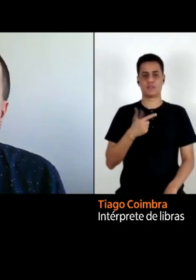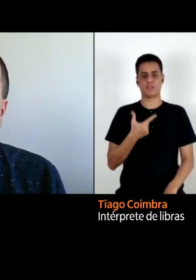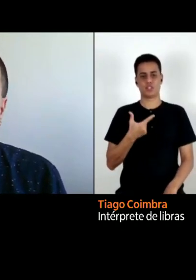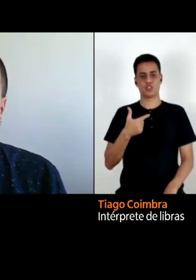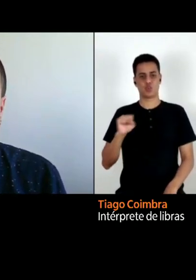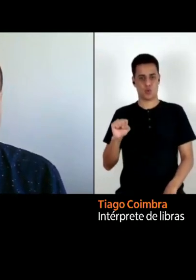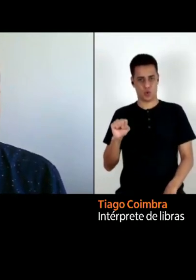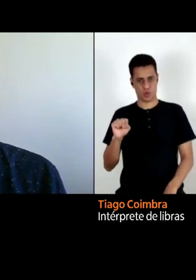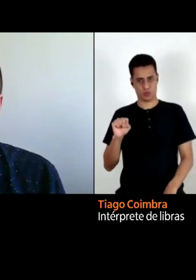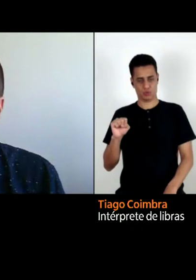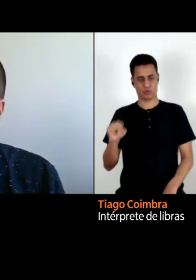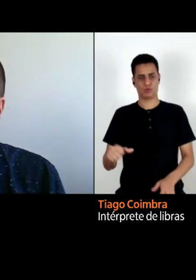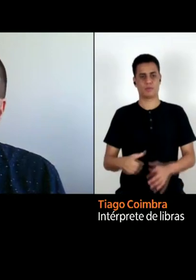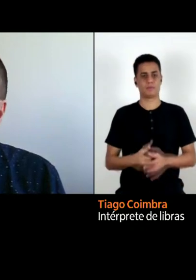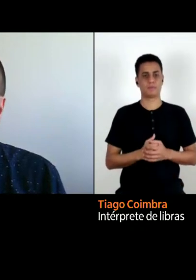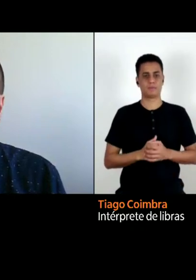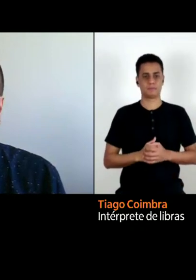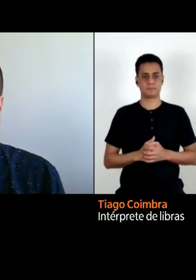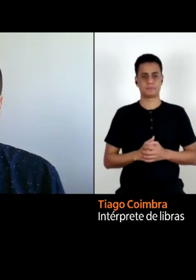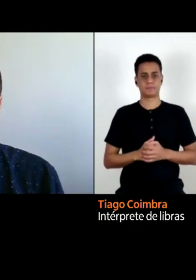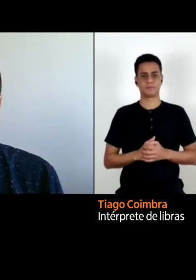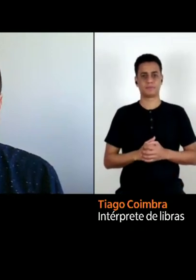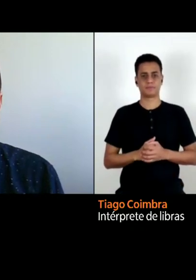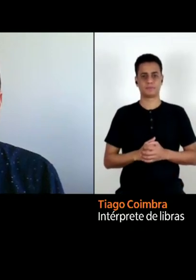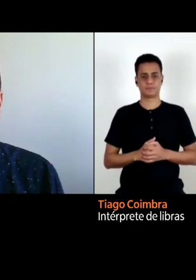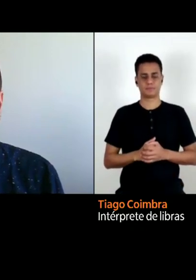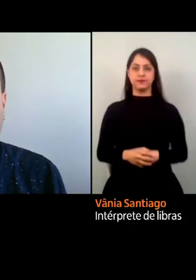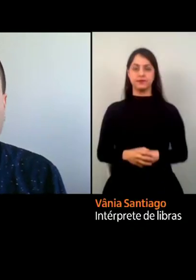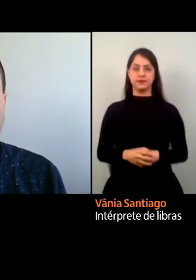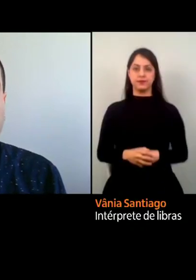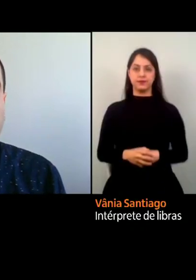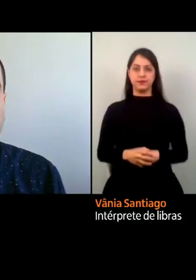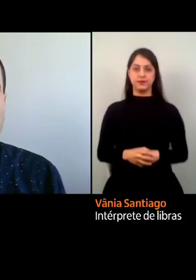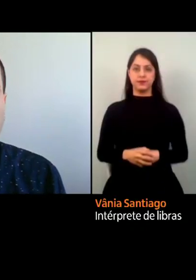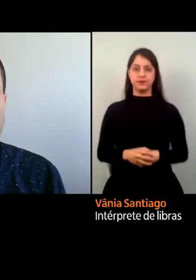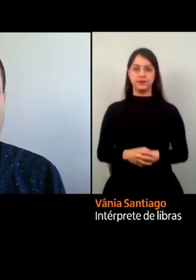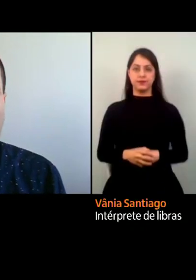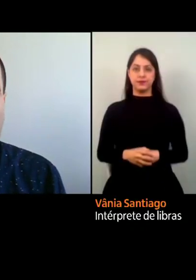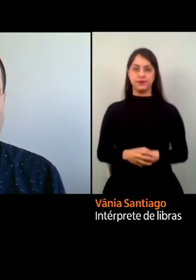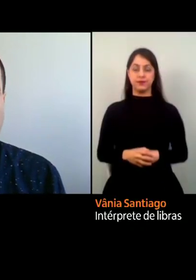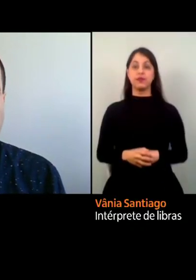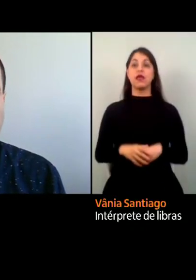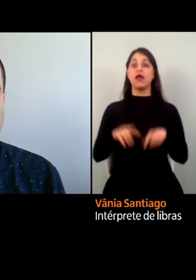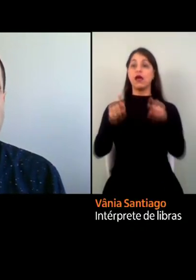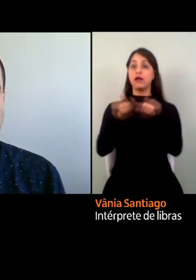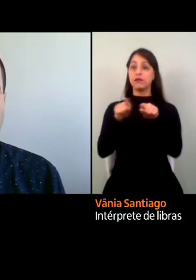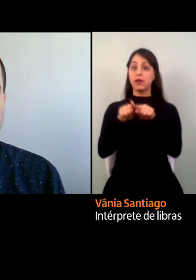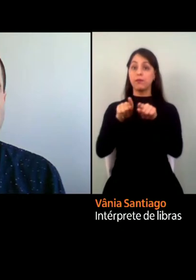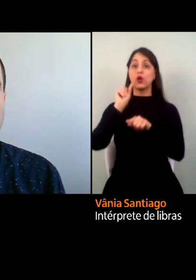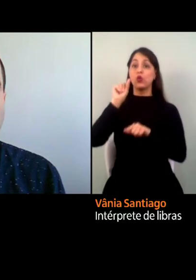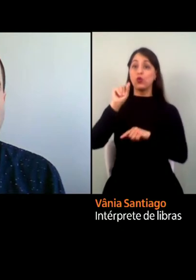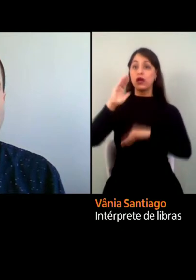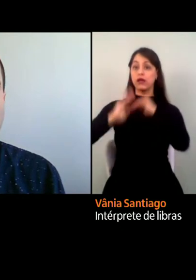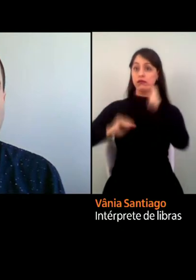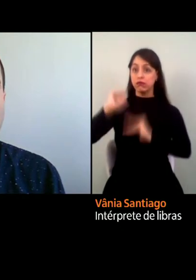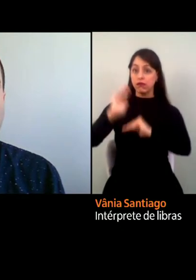tal técnica e estética também em outros filmes, como Guerra Civil Espanhola.